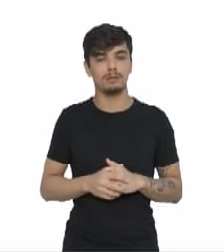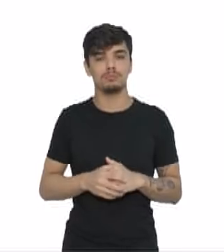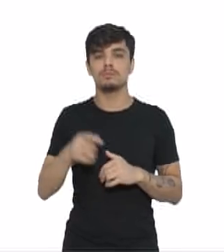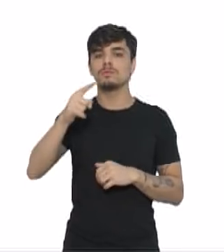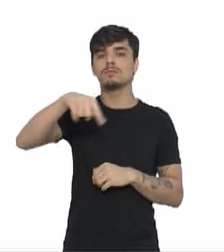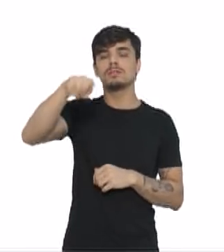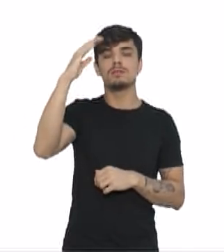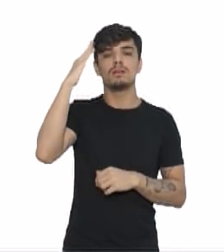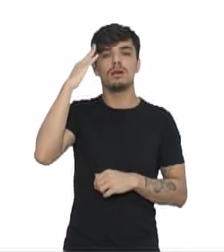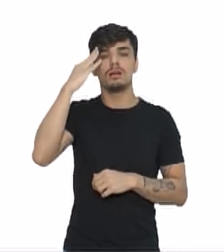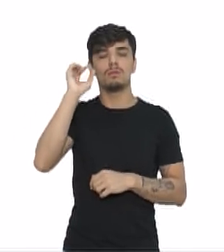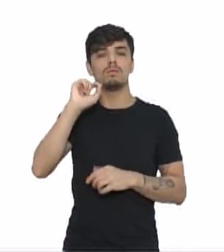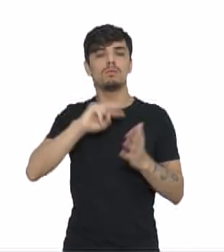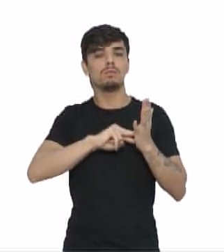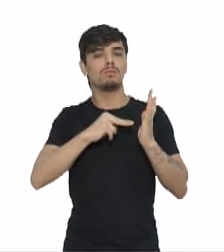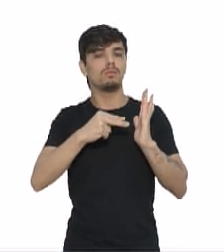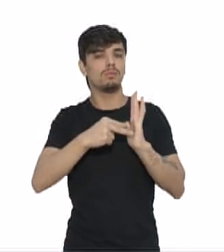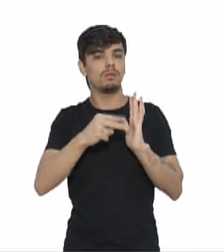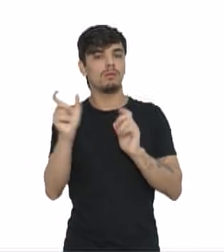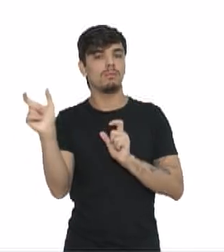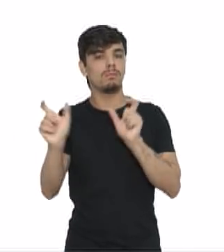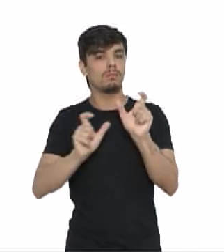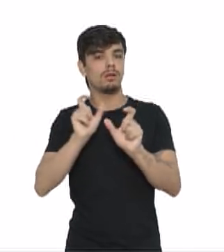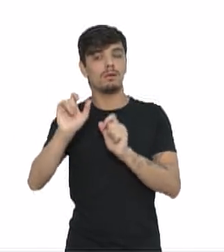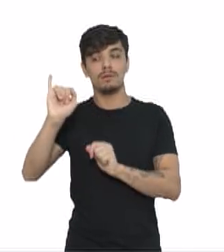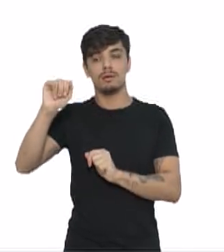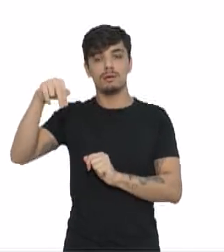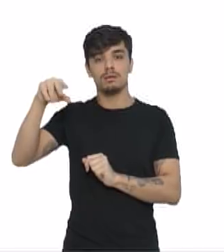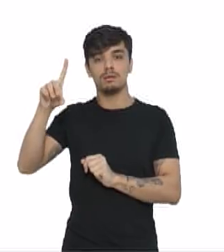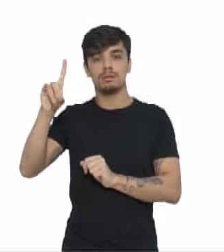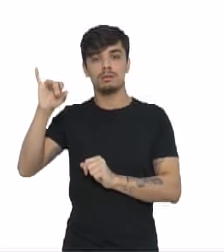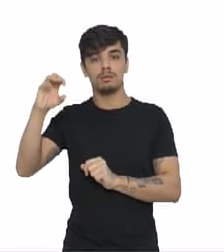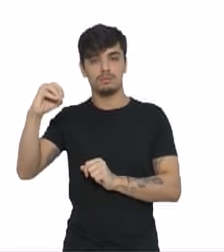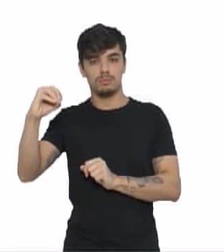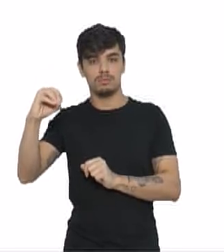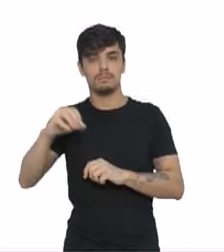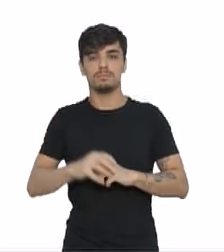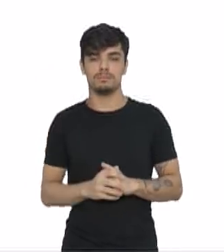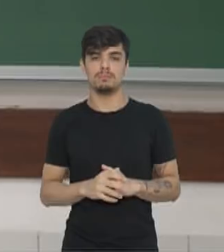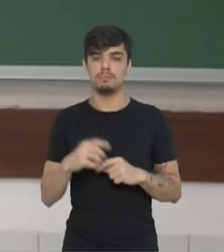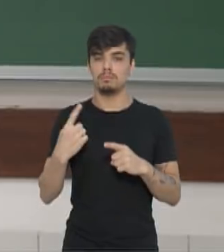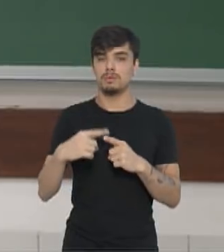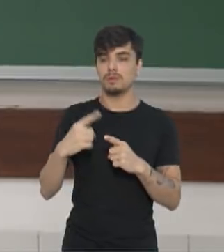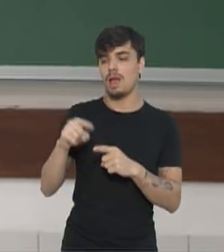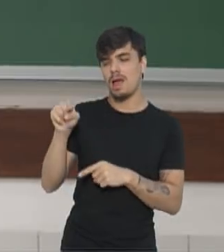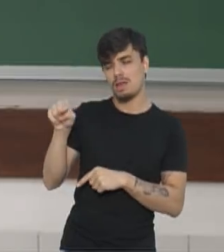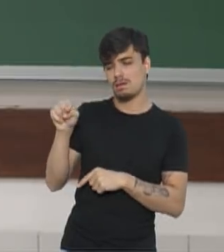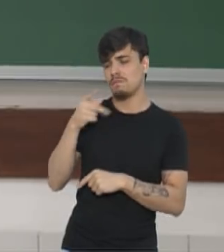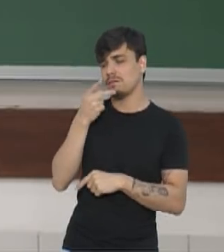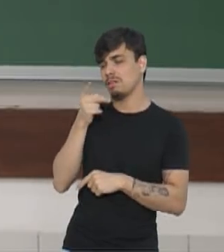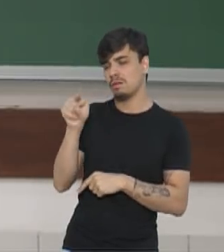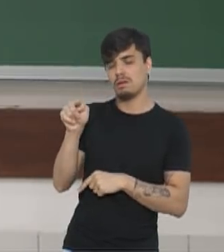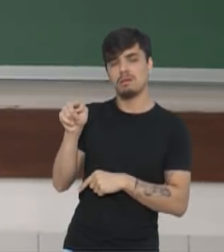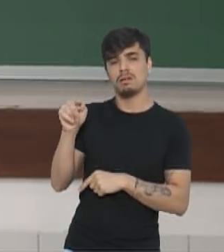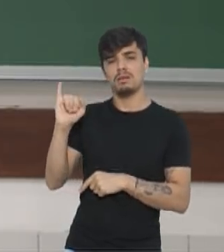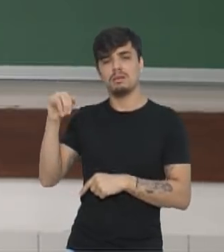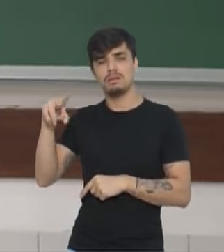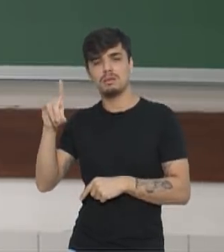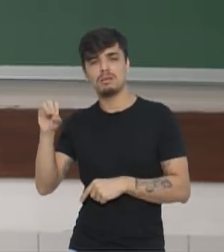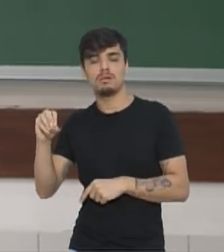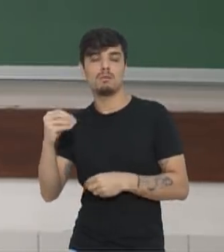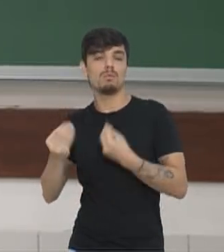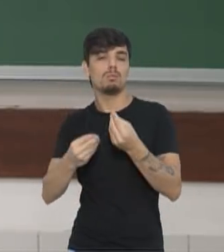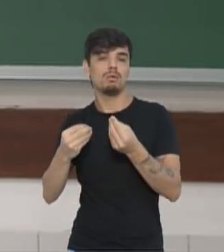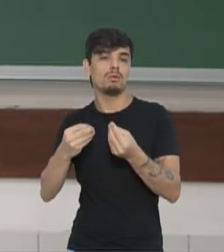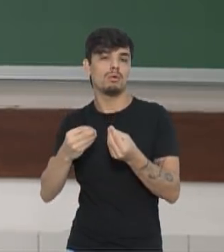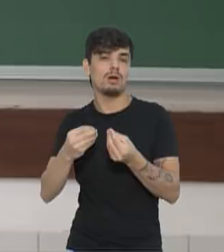você sabia o que significa a palavra índio? Porque o pessoal fala, não, ele é índio. Como se índio fosse